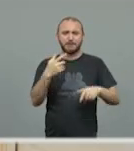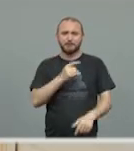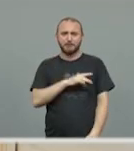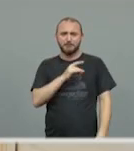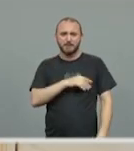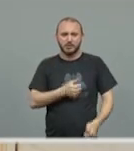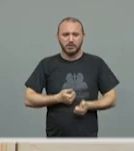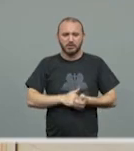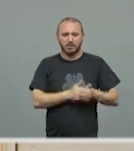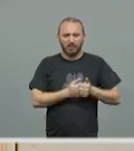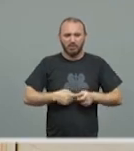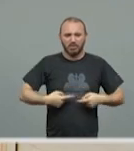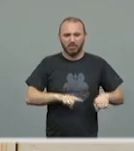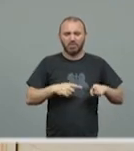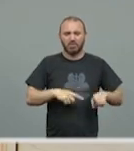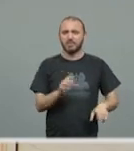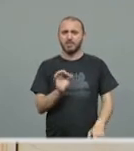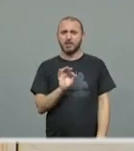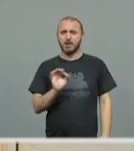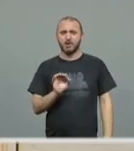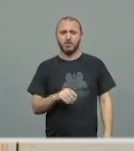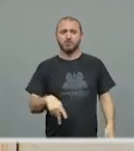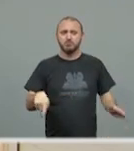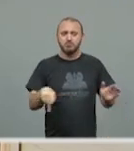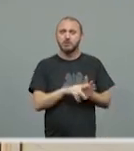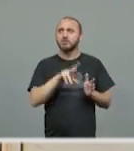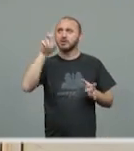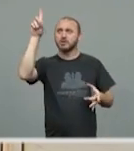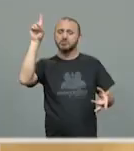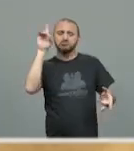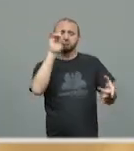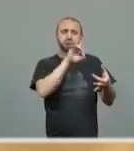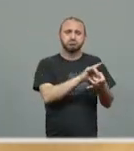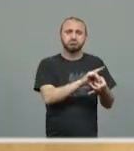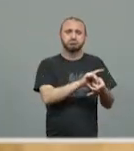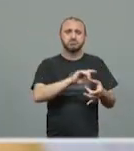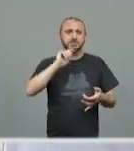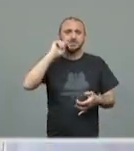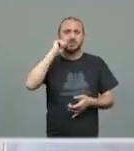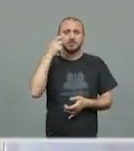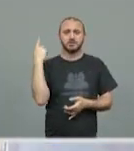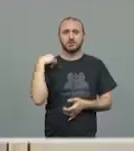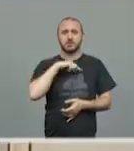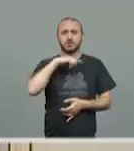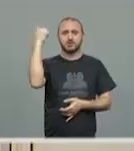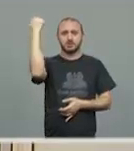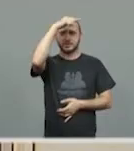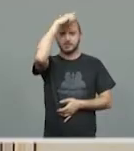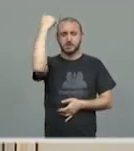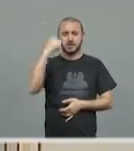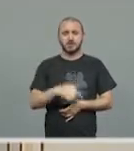ser perseguido, está ali o segredo da nossa santidade. E por fim,